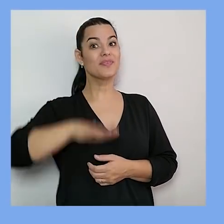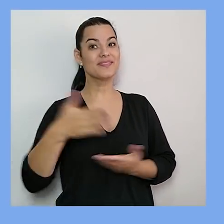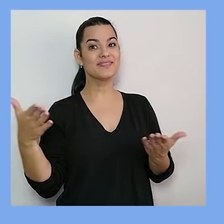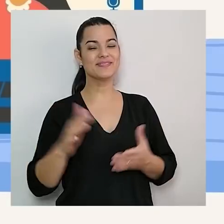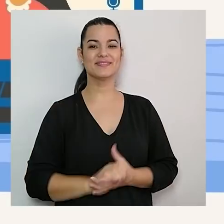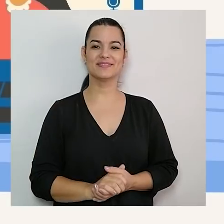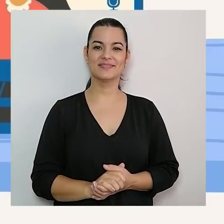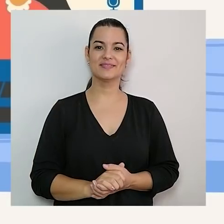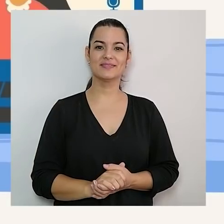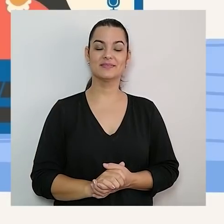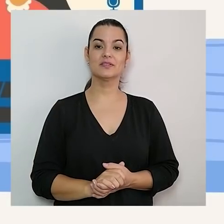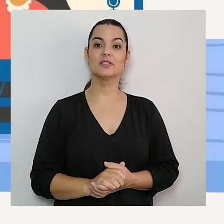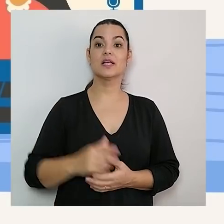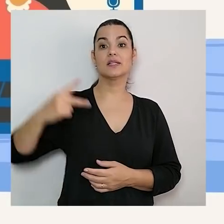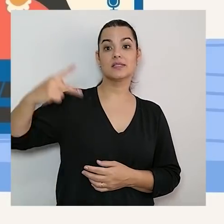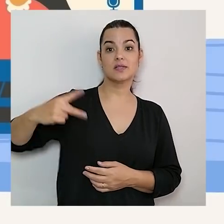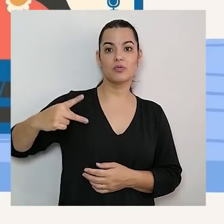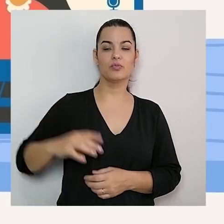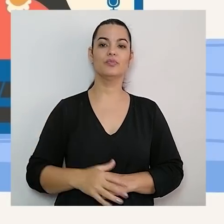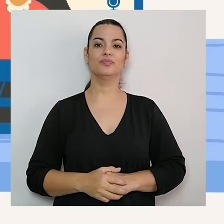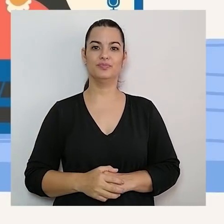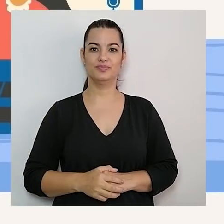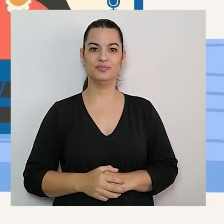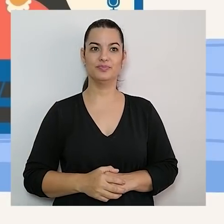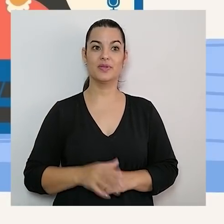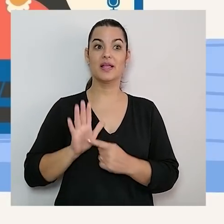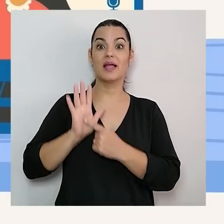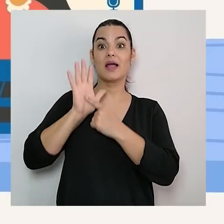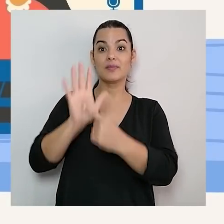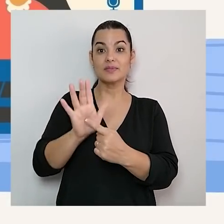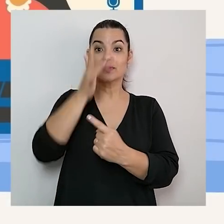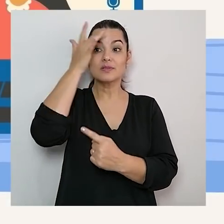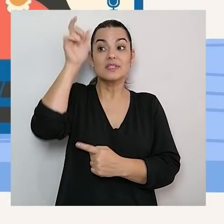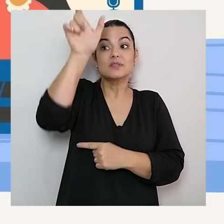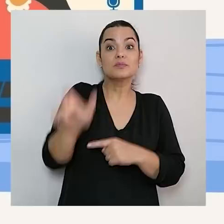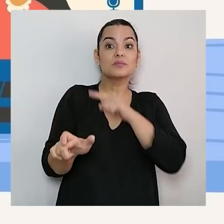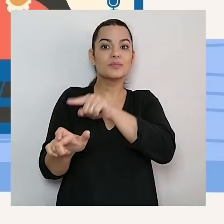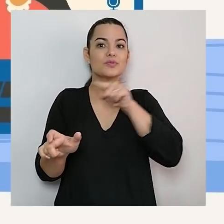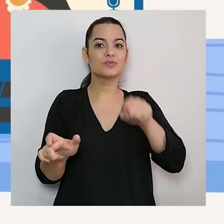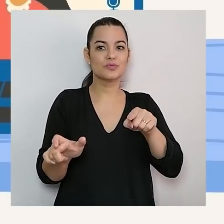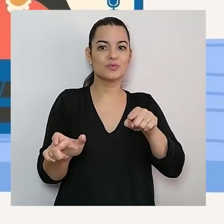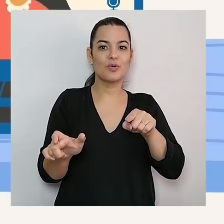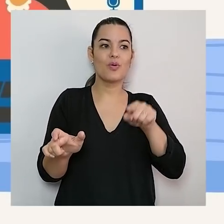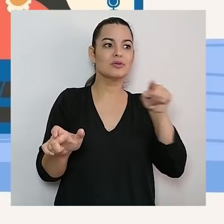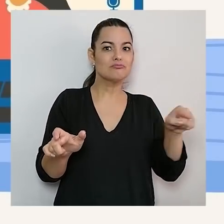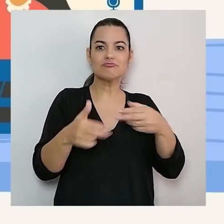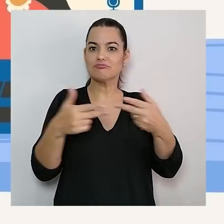Boa tarde. Vamos para o próximo passo do nosso roteiro, a apresentação dos entrevistados.